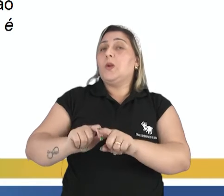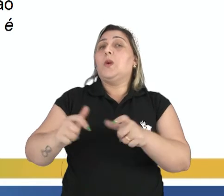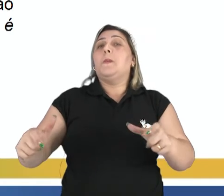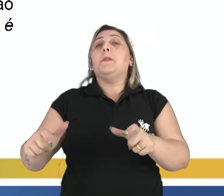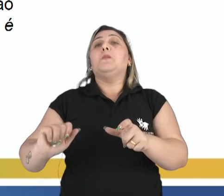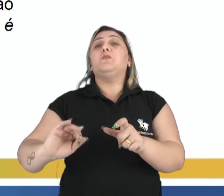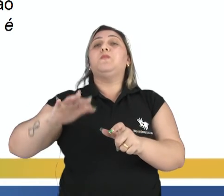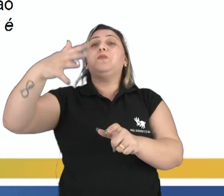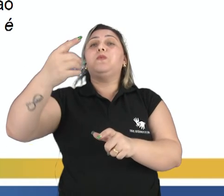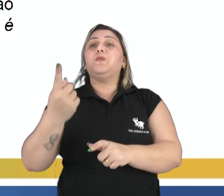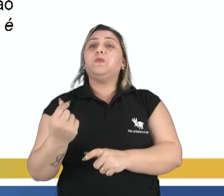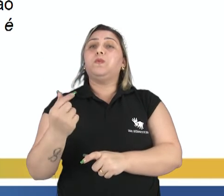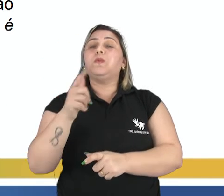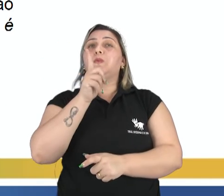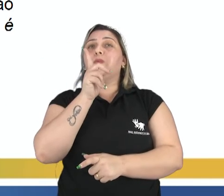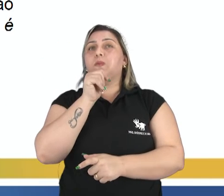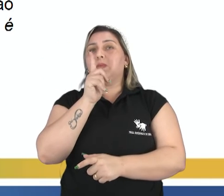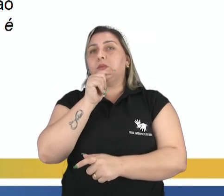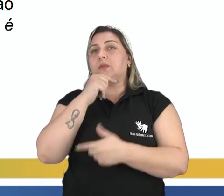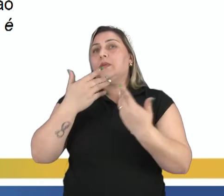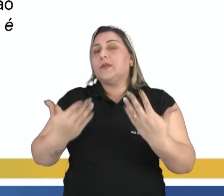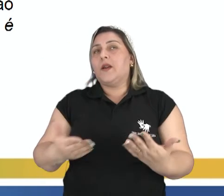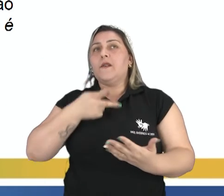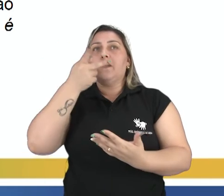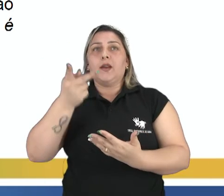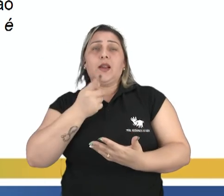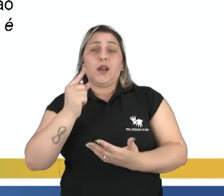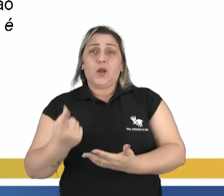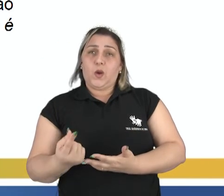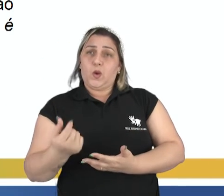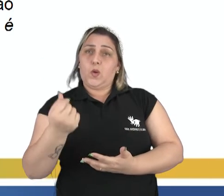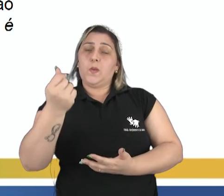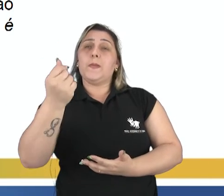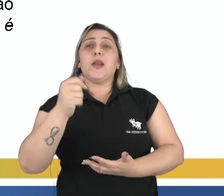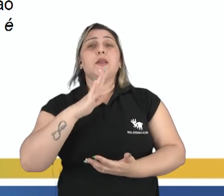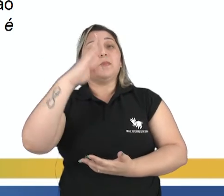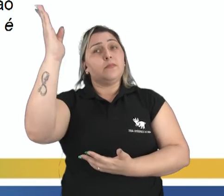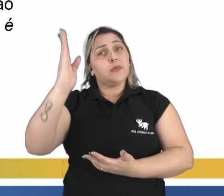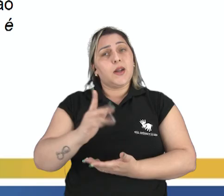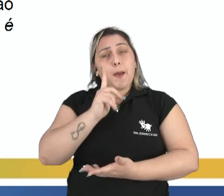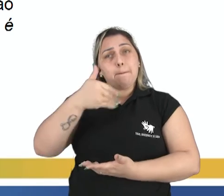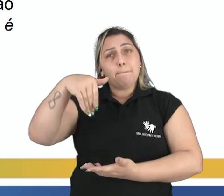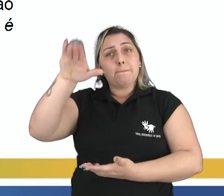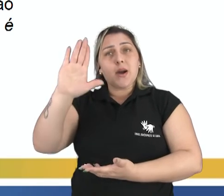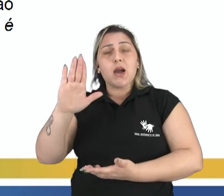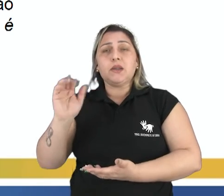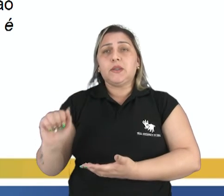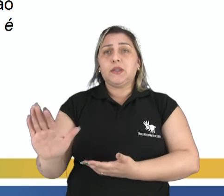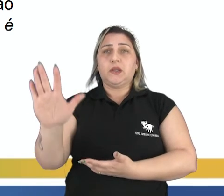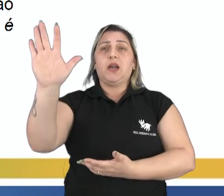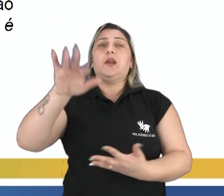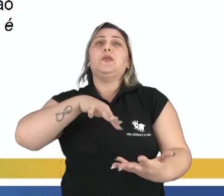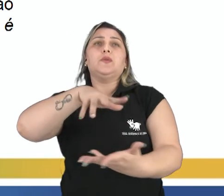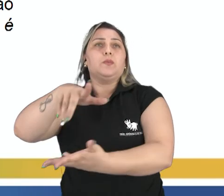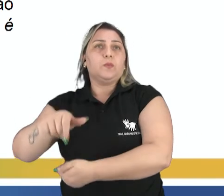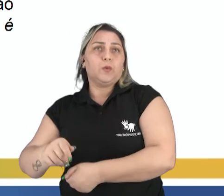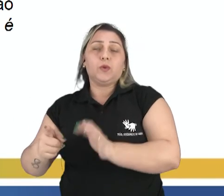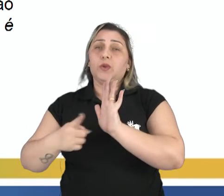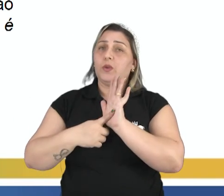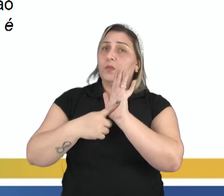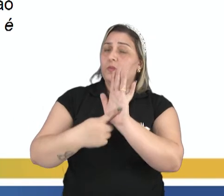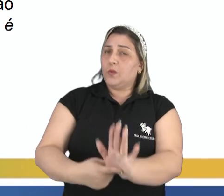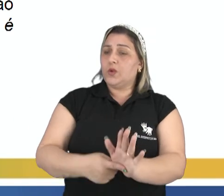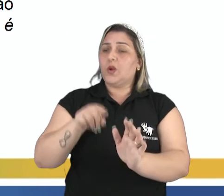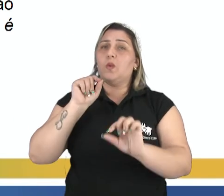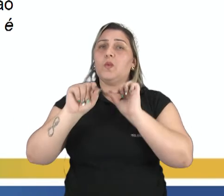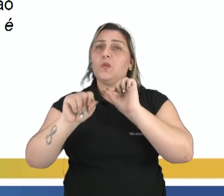água. Ele ainda contesta desse argumento, dizendo que o preço da água brasileira é um dos mais altos do mundo, e apresentando o fato de